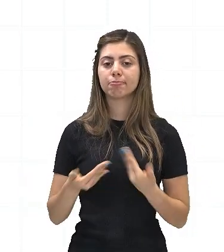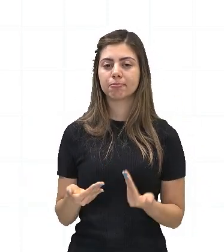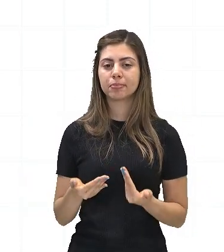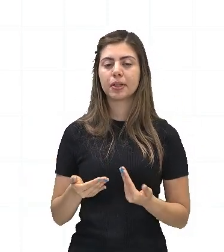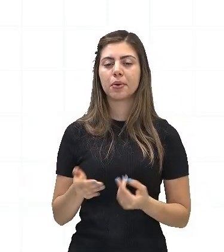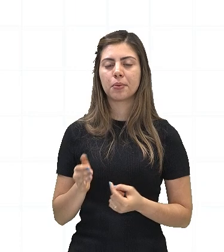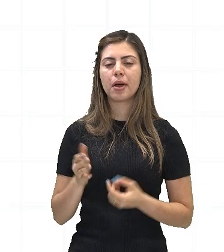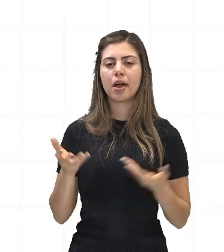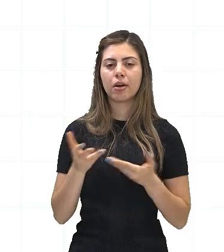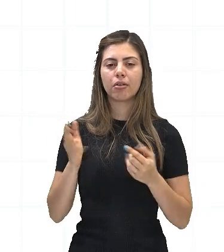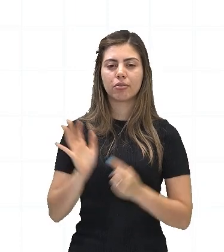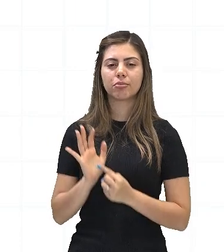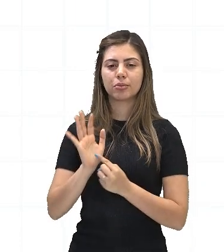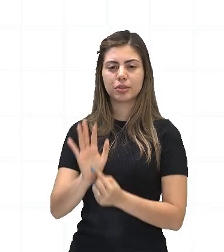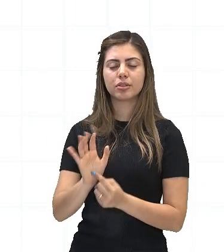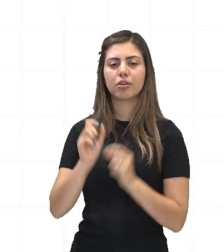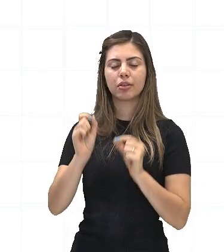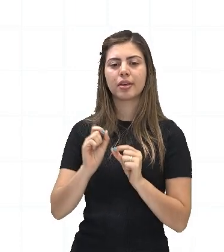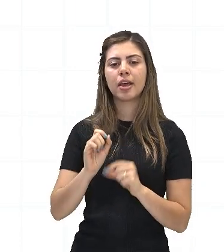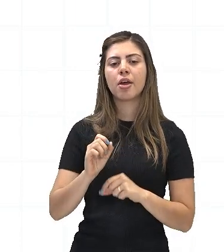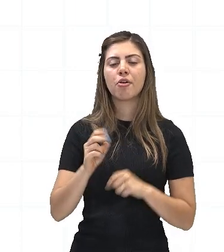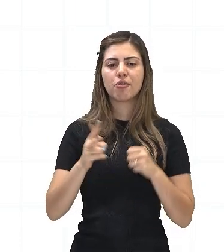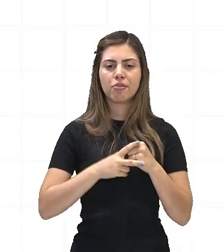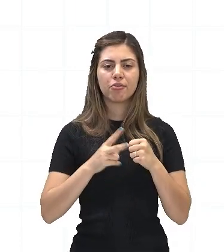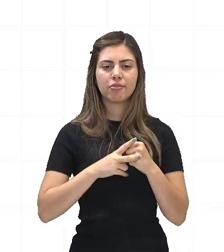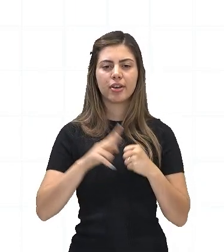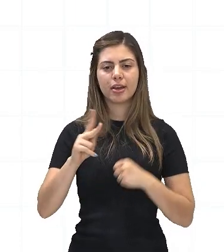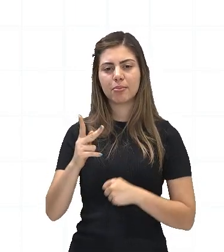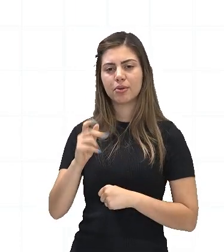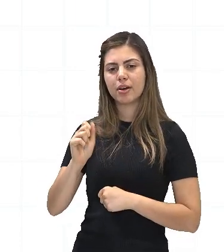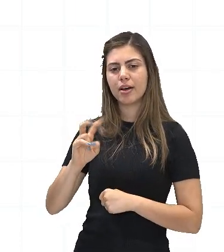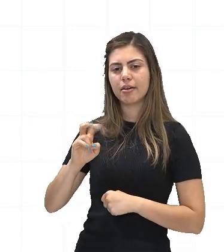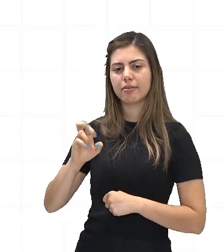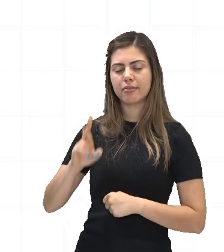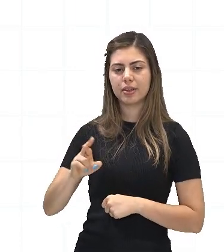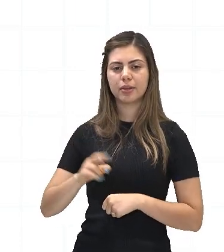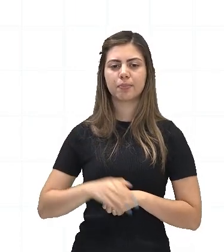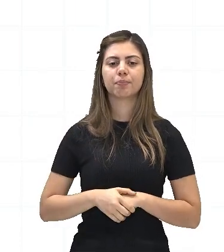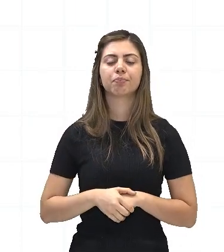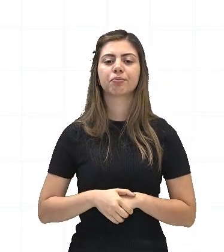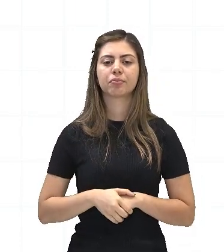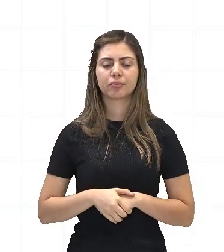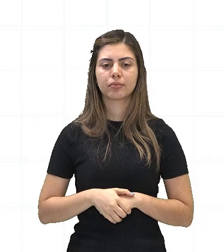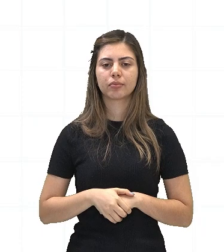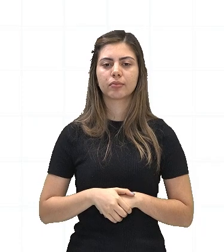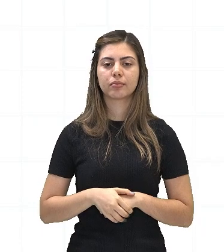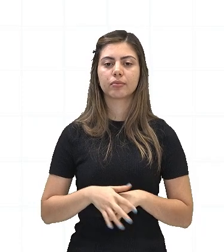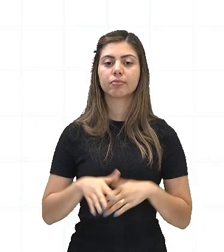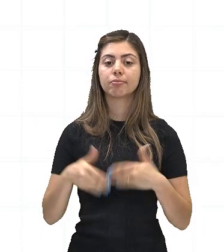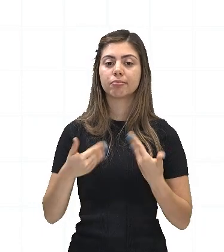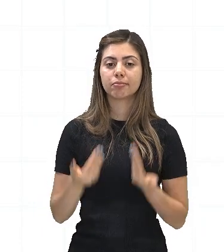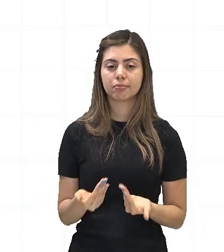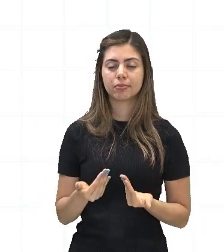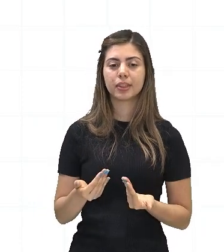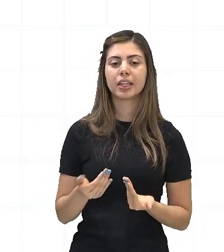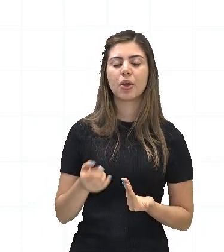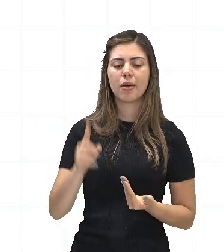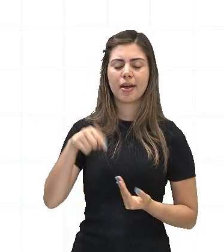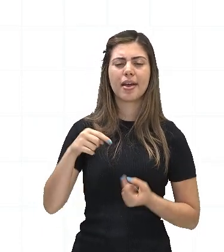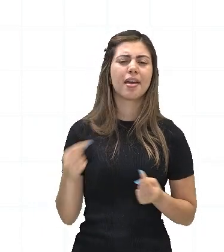haver, pode passar por favor a próxima tela, o verbo haver. Esse verbo haver, quando ele